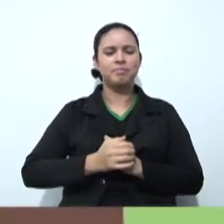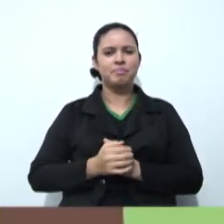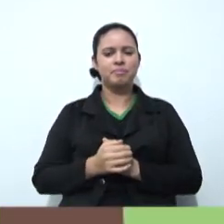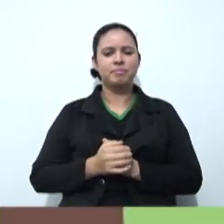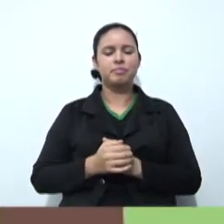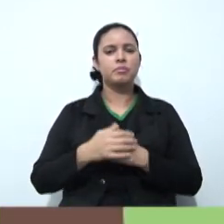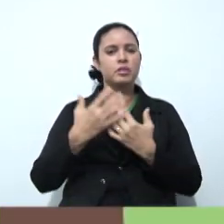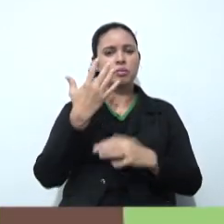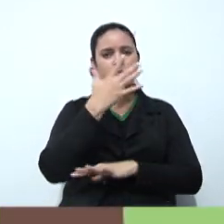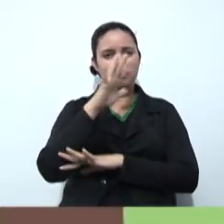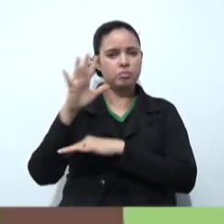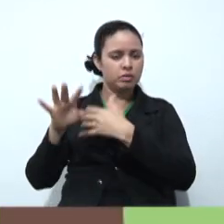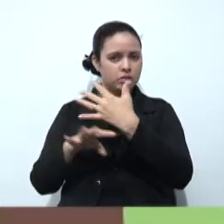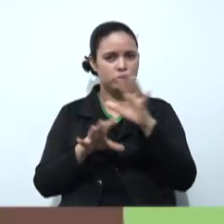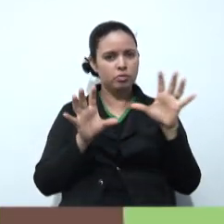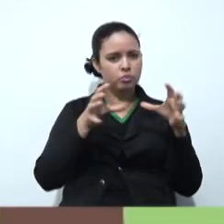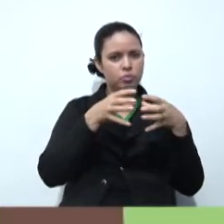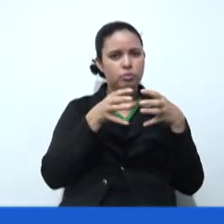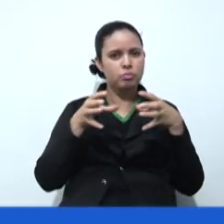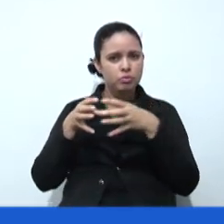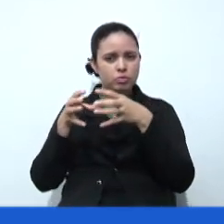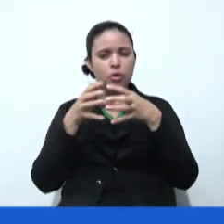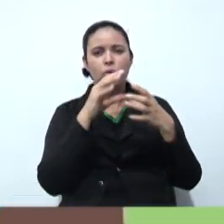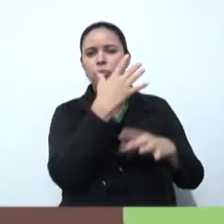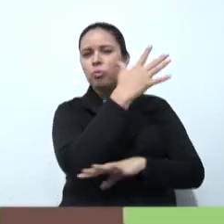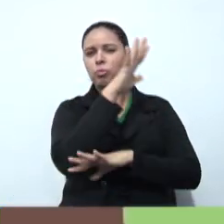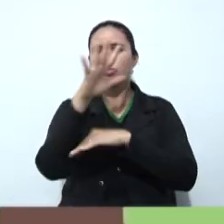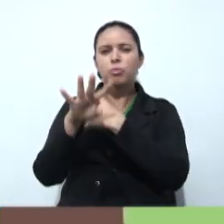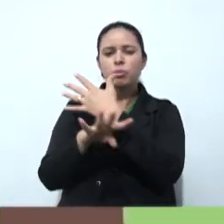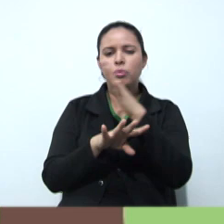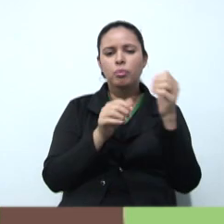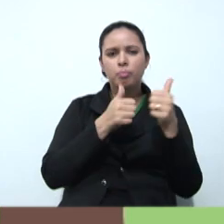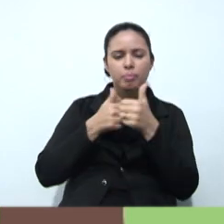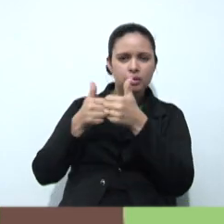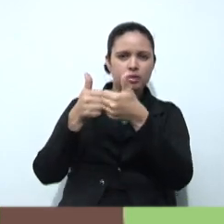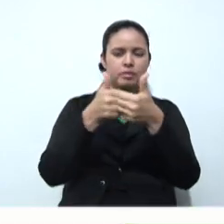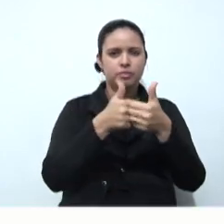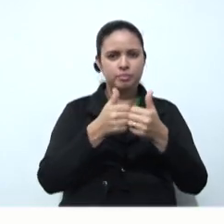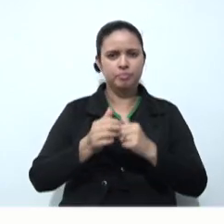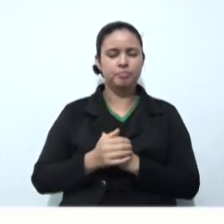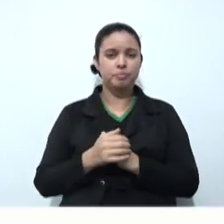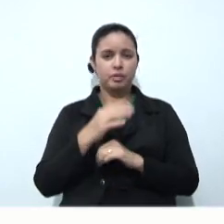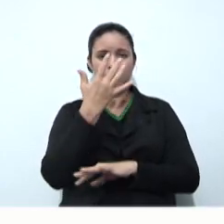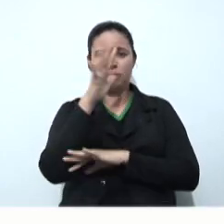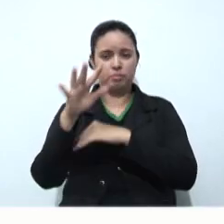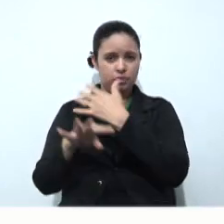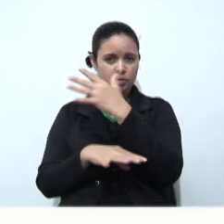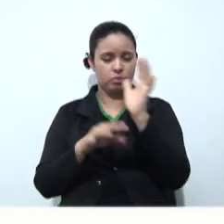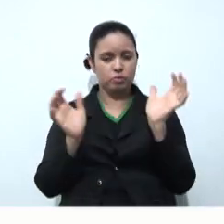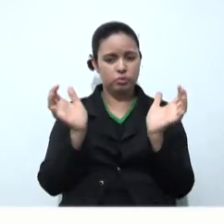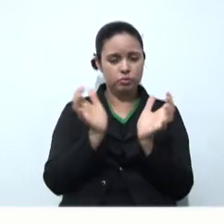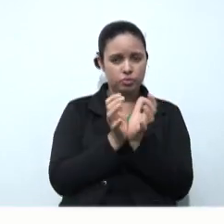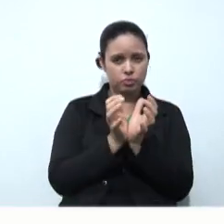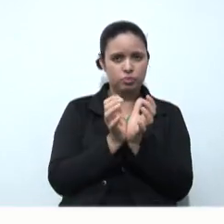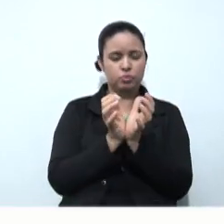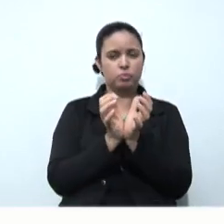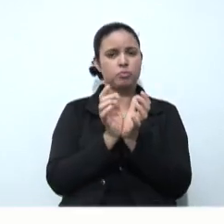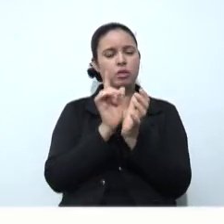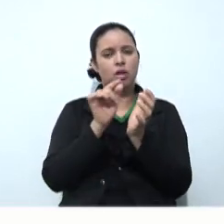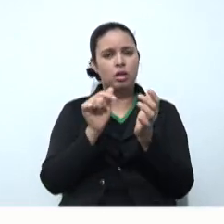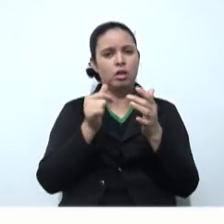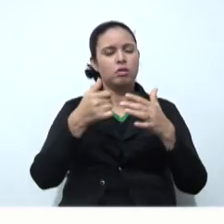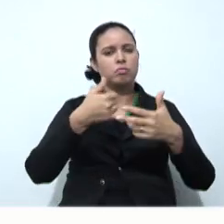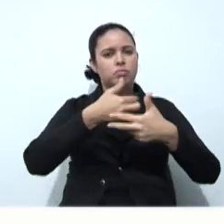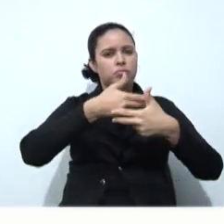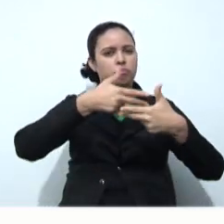meio ambiente é um conjunto de tudo que nos cerca basicamente. Por definição, meio ambiente é um conjunto de unidades ecológicas